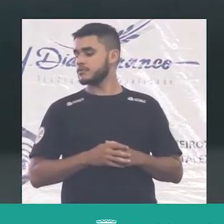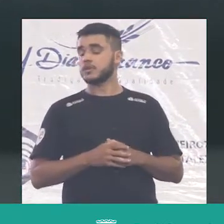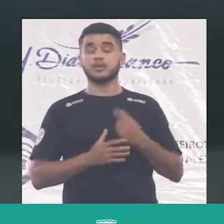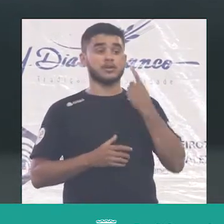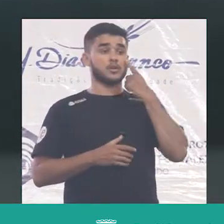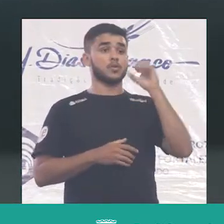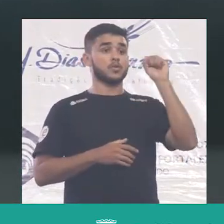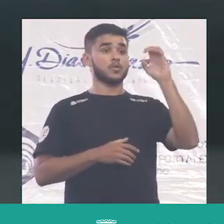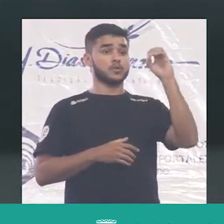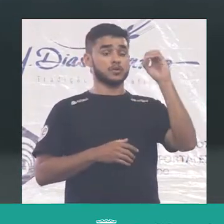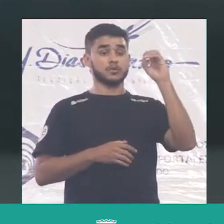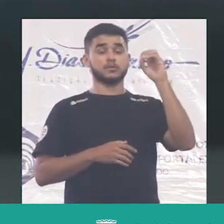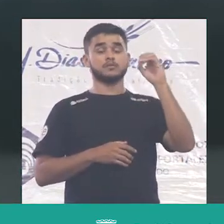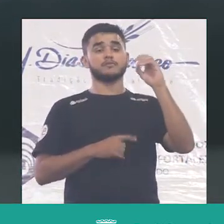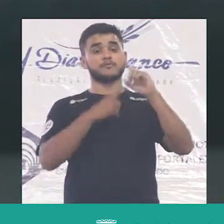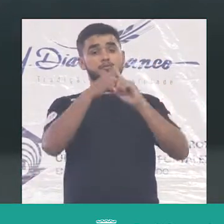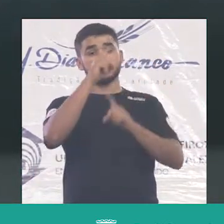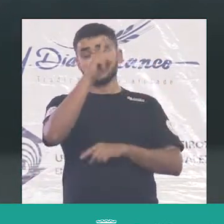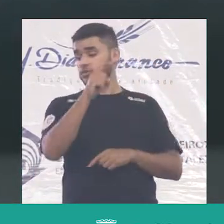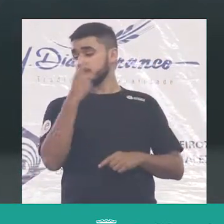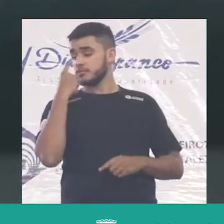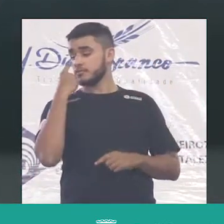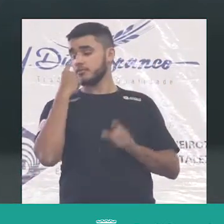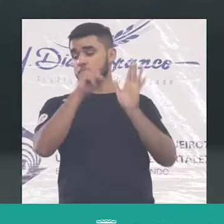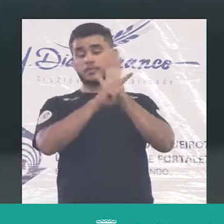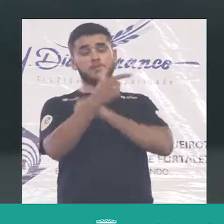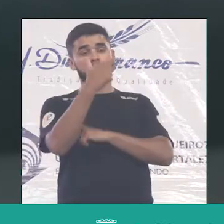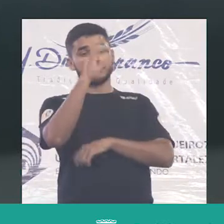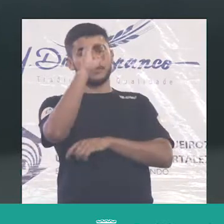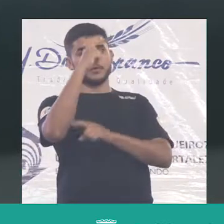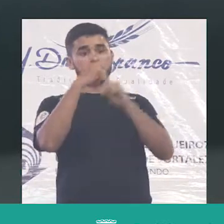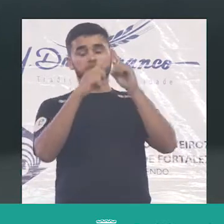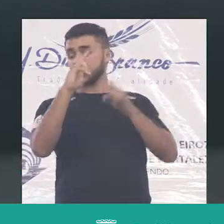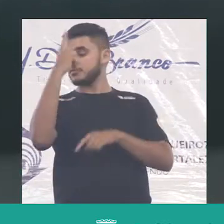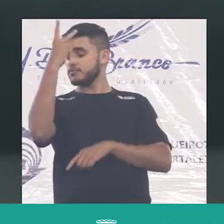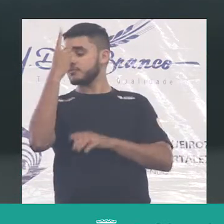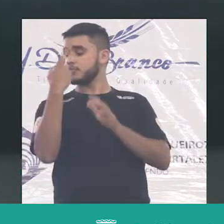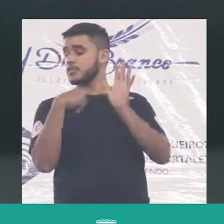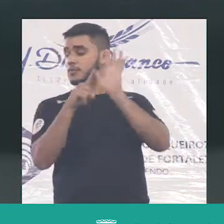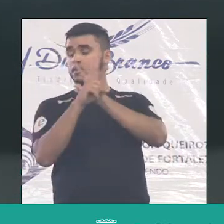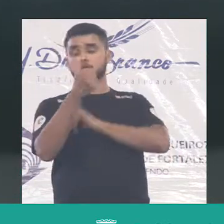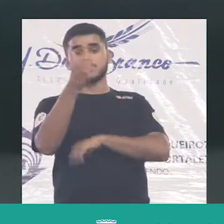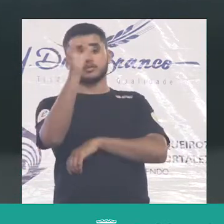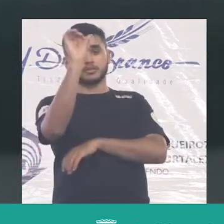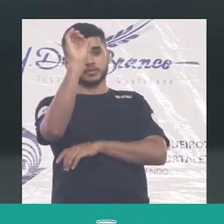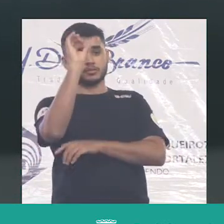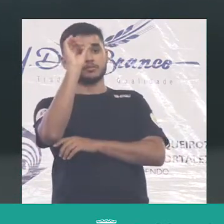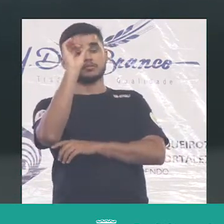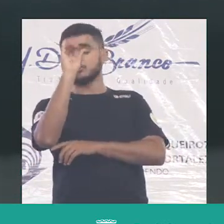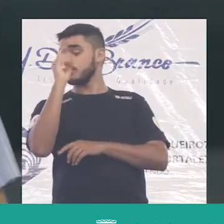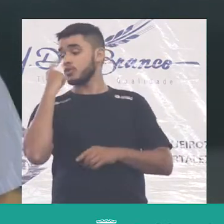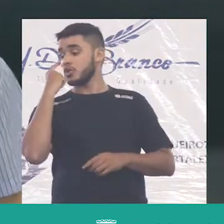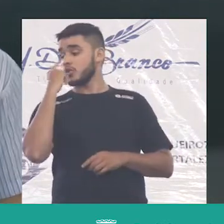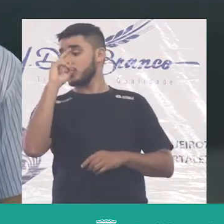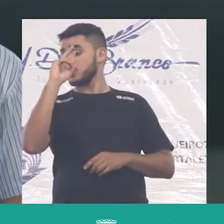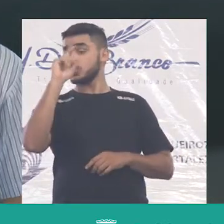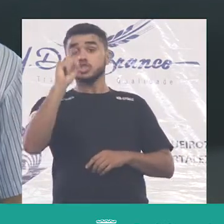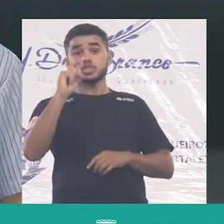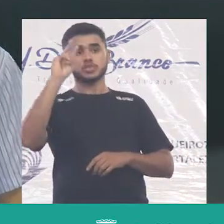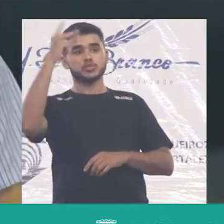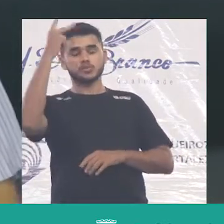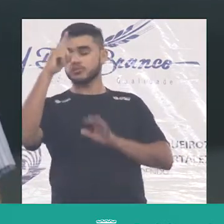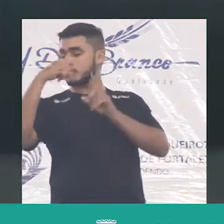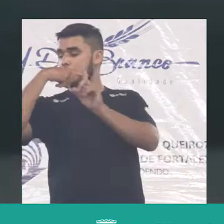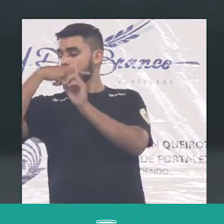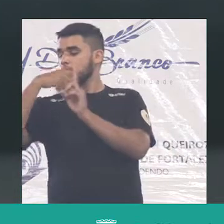16x ao quadrado, mais 4x ao cubo. Somando os dois do meio, você vai encontrar 80x